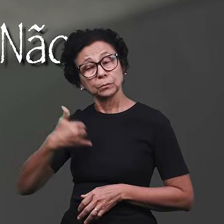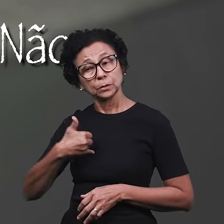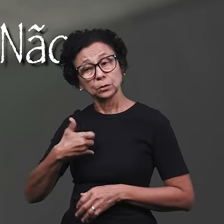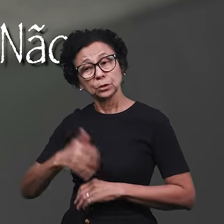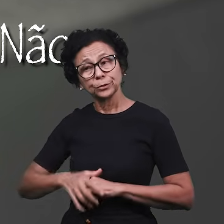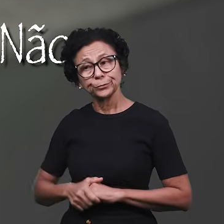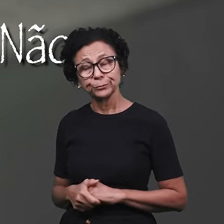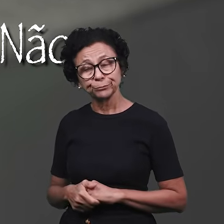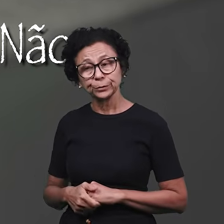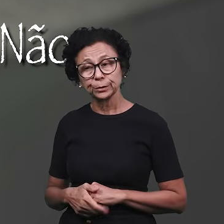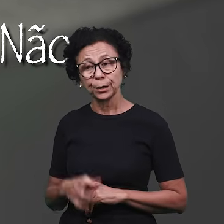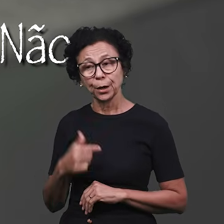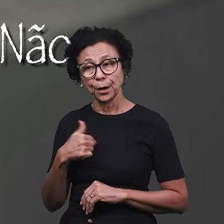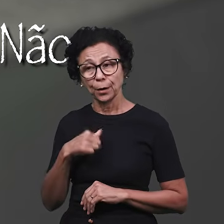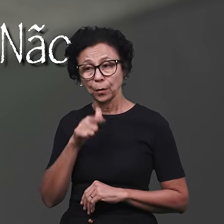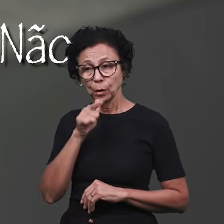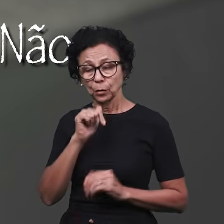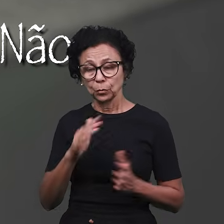o Jordão.